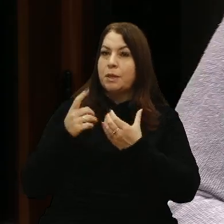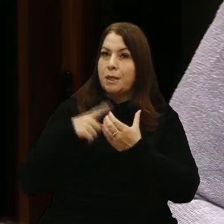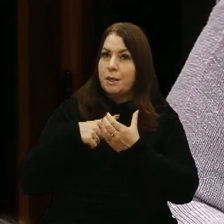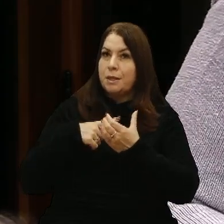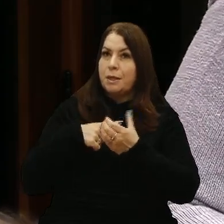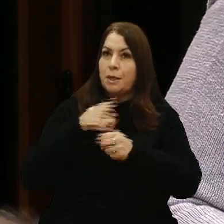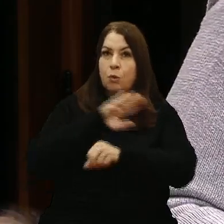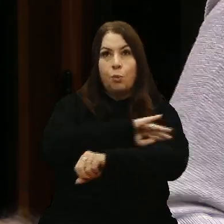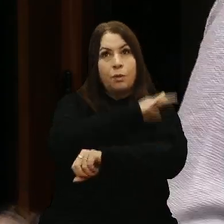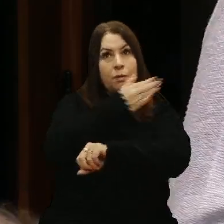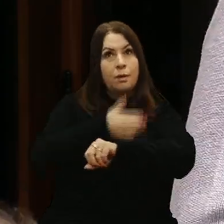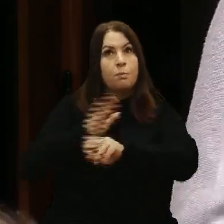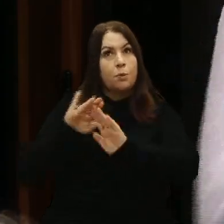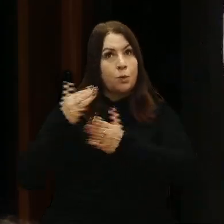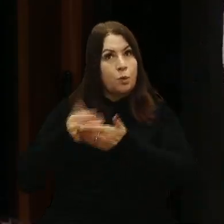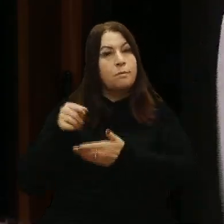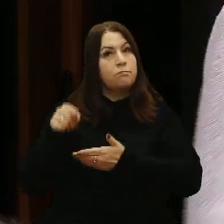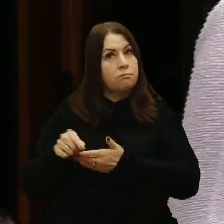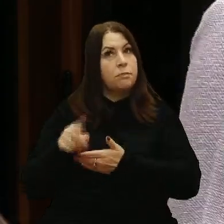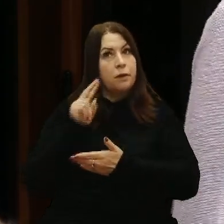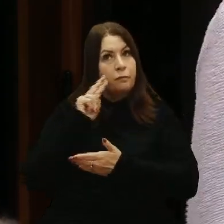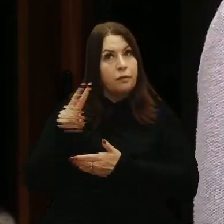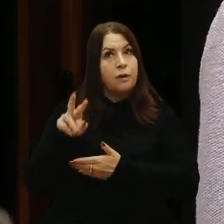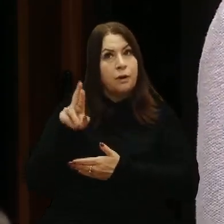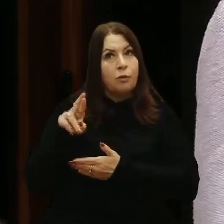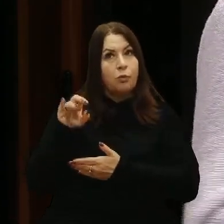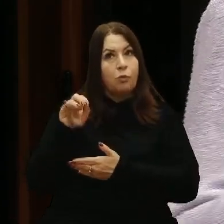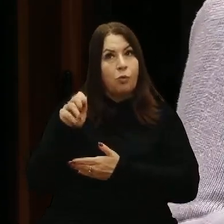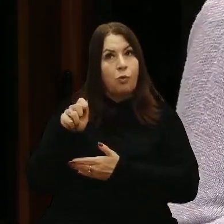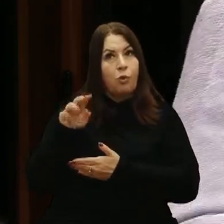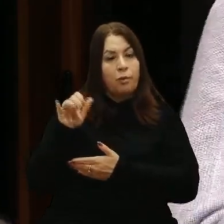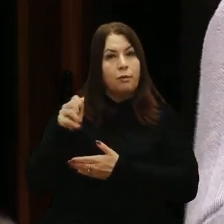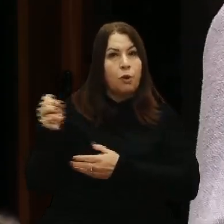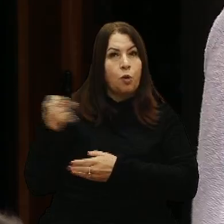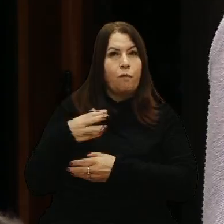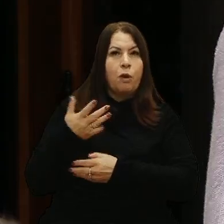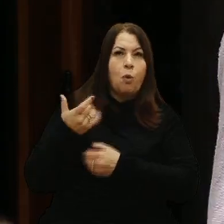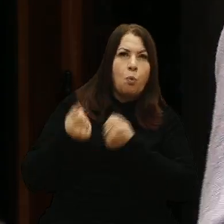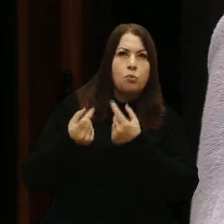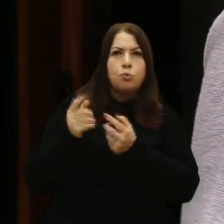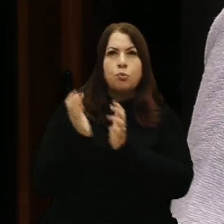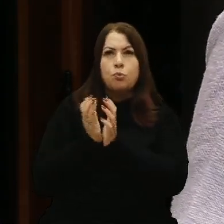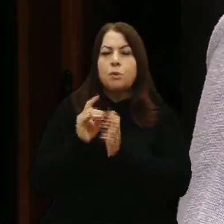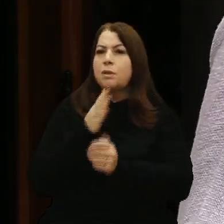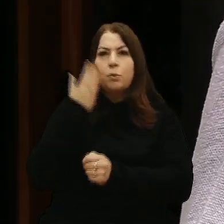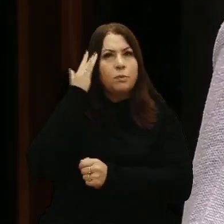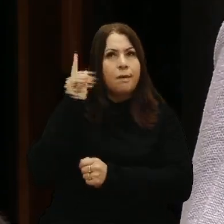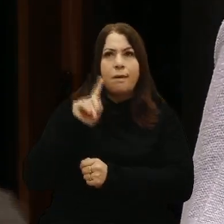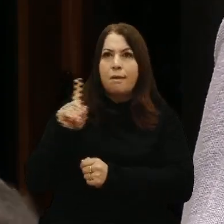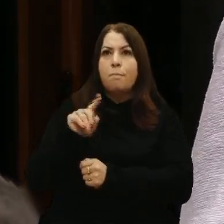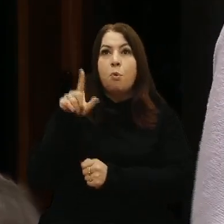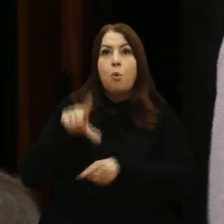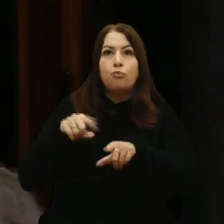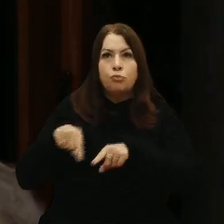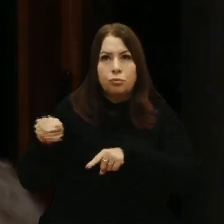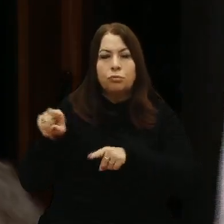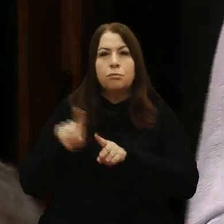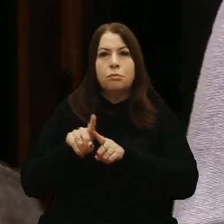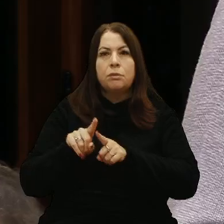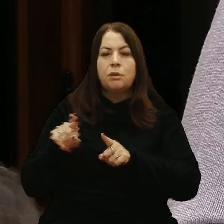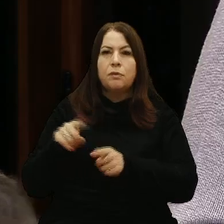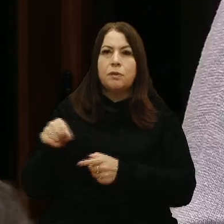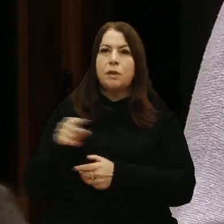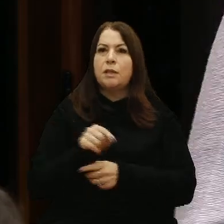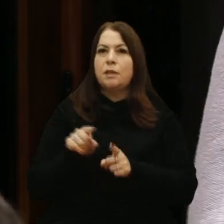tempo integral. E é só a gente ir lá no Rota Nova, talvez tenha alguns colegas, algumas pessoas que não saibam onde é. Rota Nova não